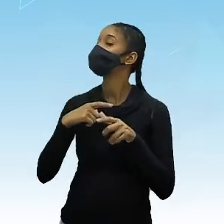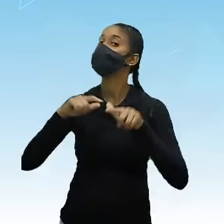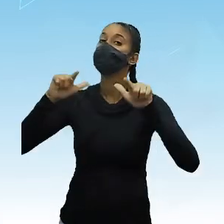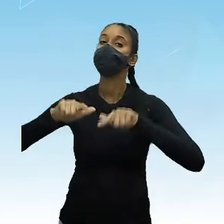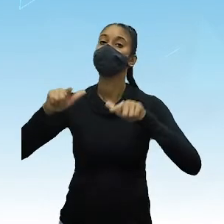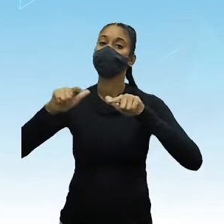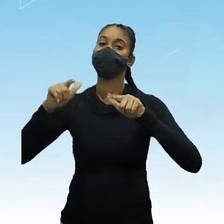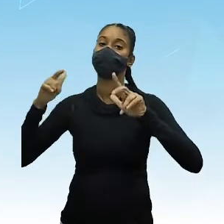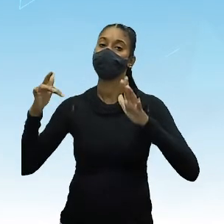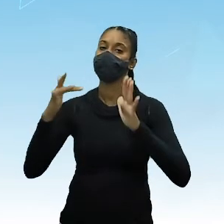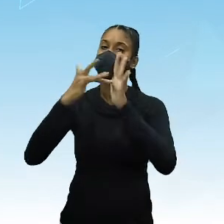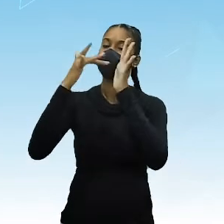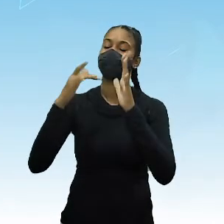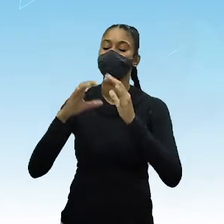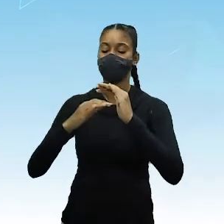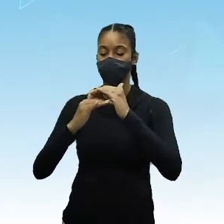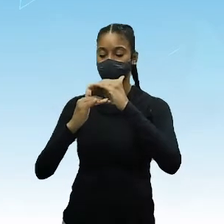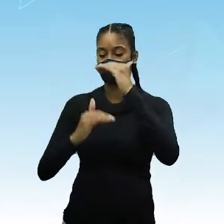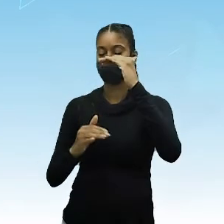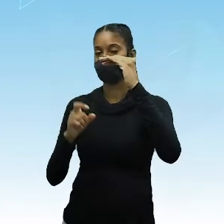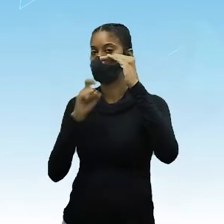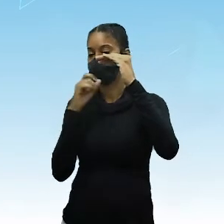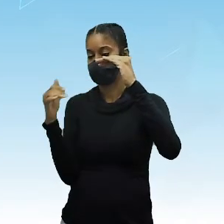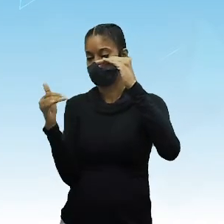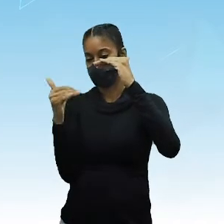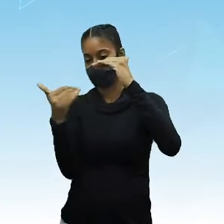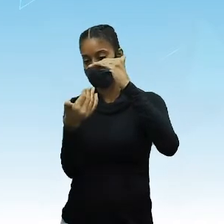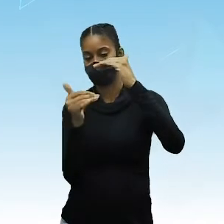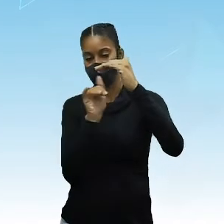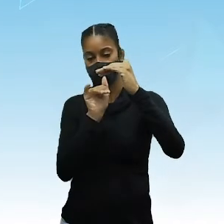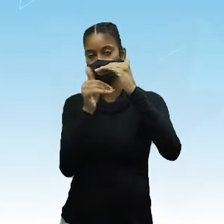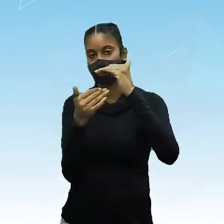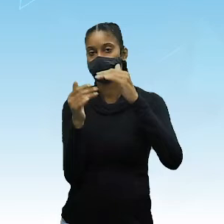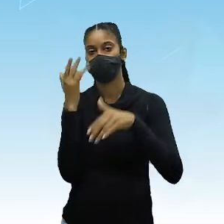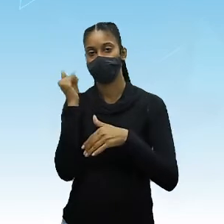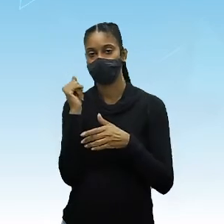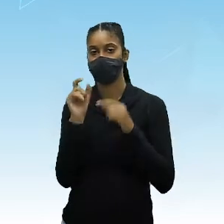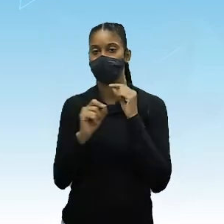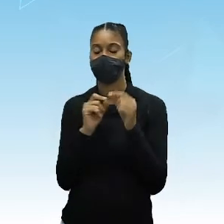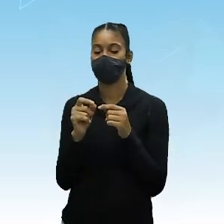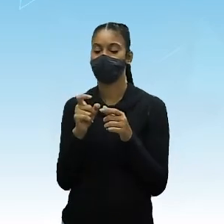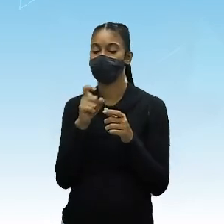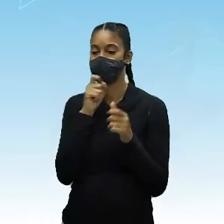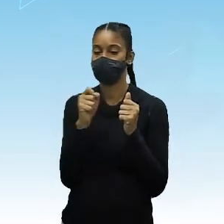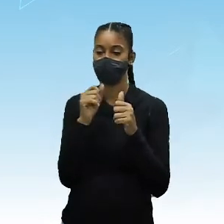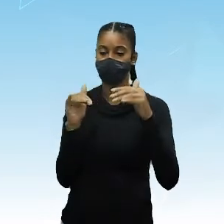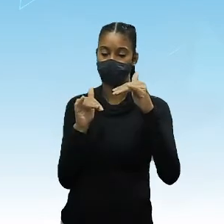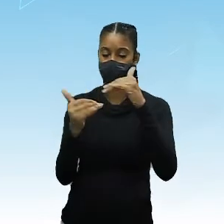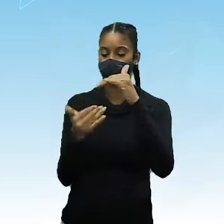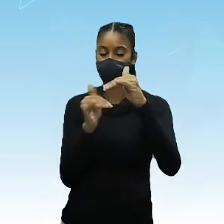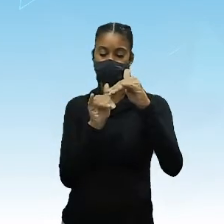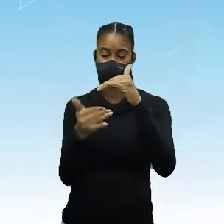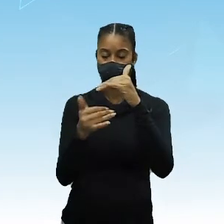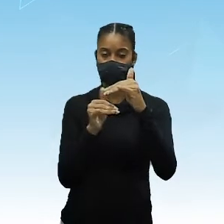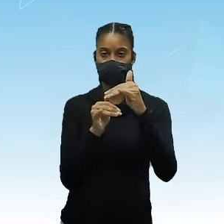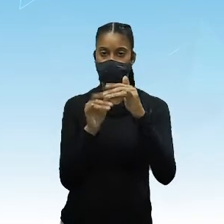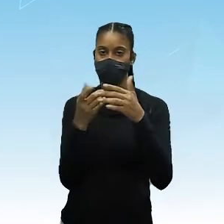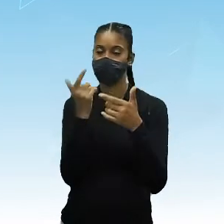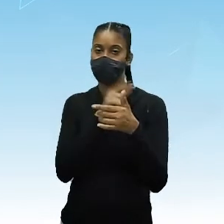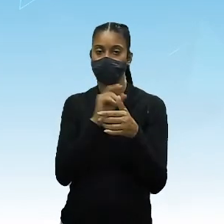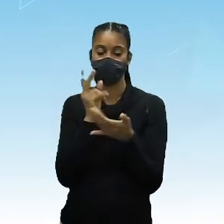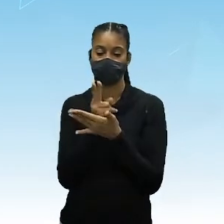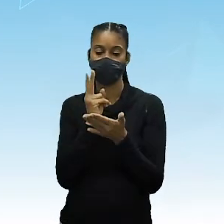latinha. E você sabe que o gelo, uma hora encaixa, outra hora não bate, outra hora bate, outra hora não bate no metal. Ela não